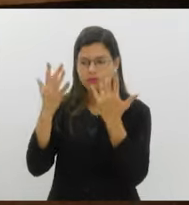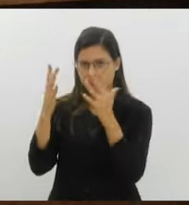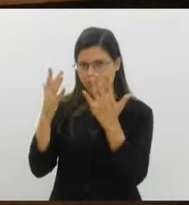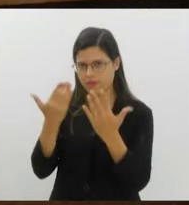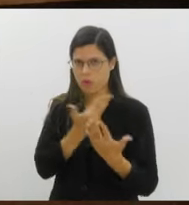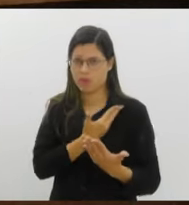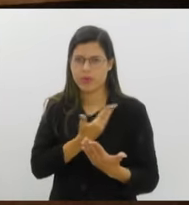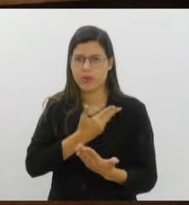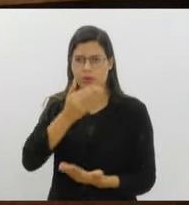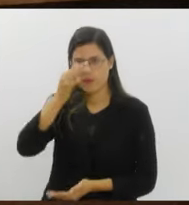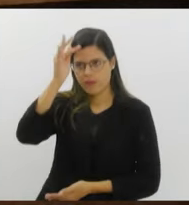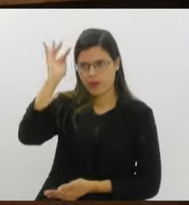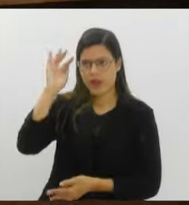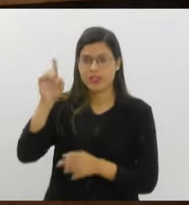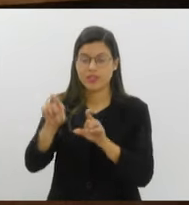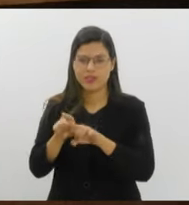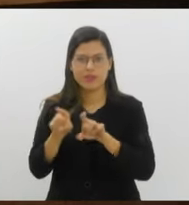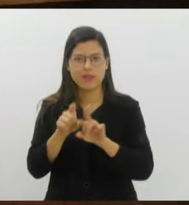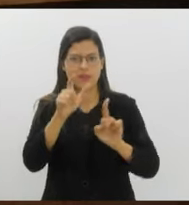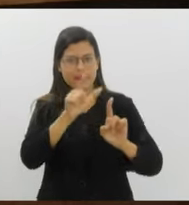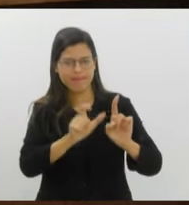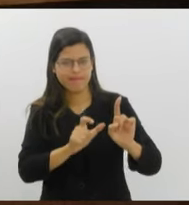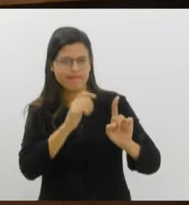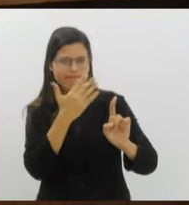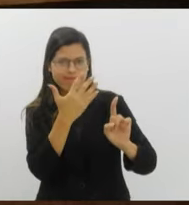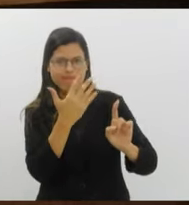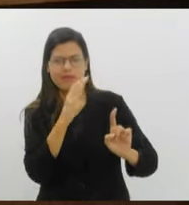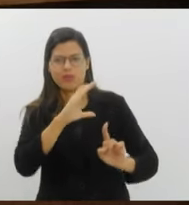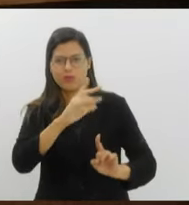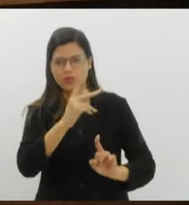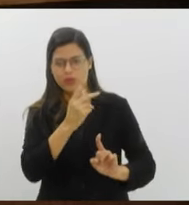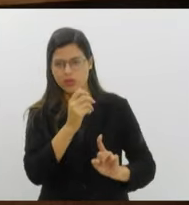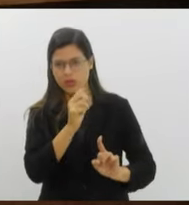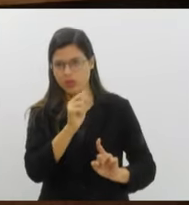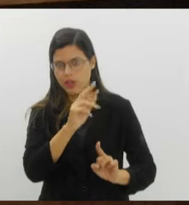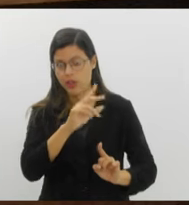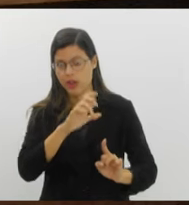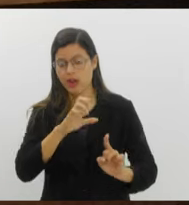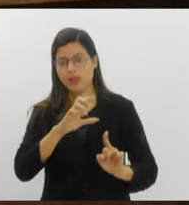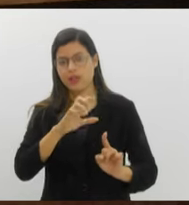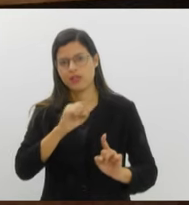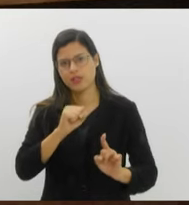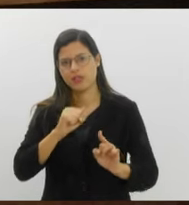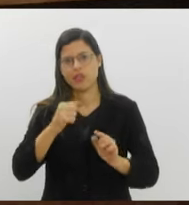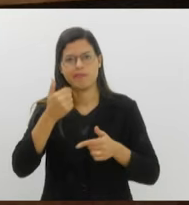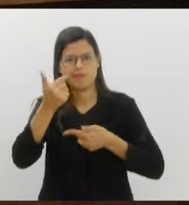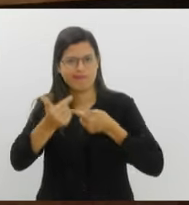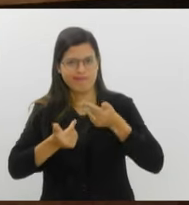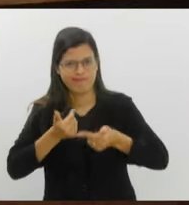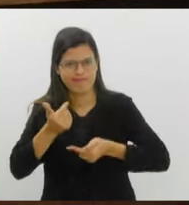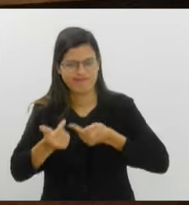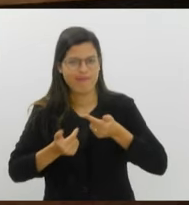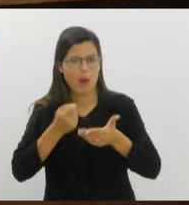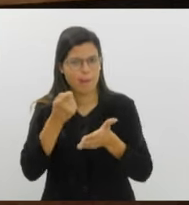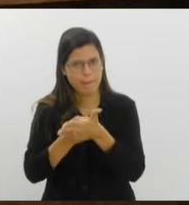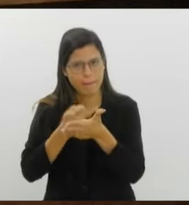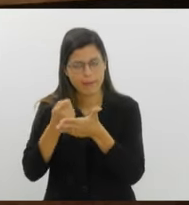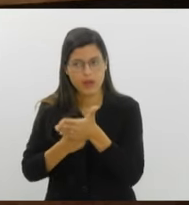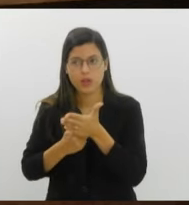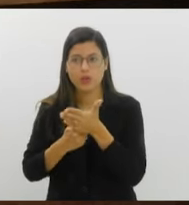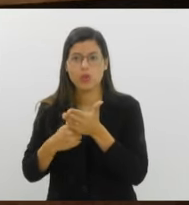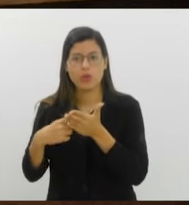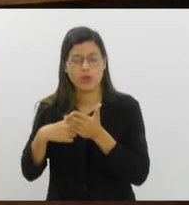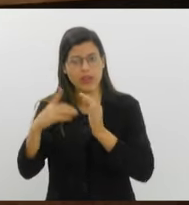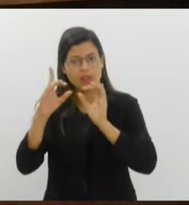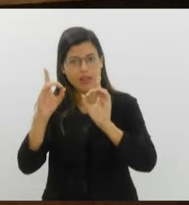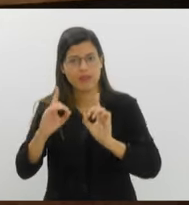Pacheco e o Charles, cara, muito merecedor dessa medalha, um cara trabalhador demais. É aquele cara que com todas as deficiências